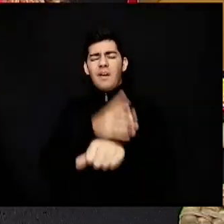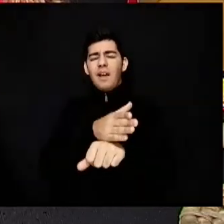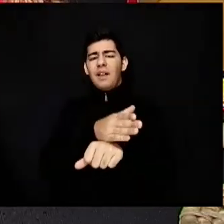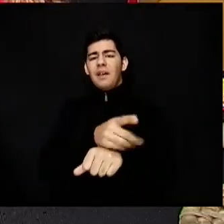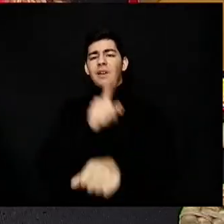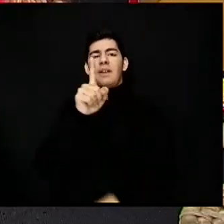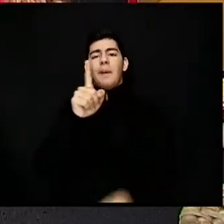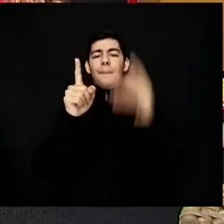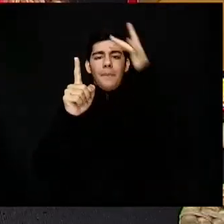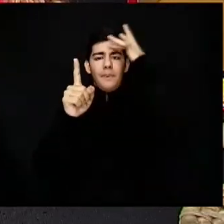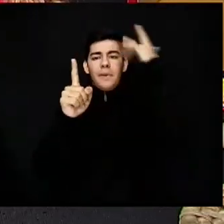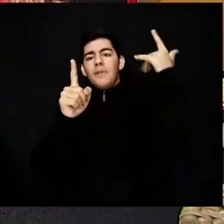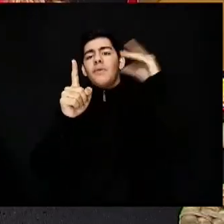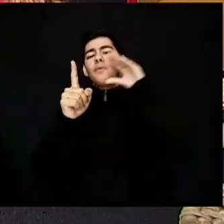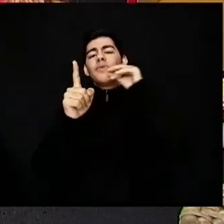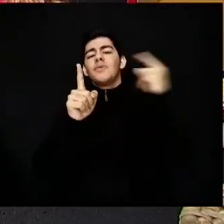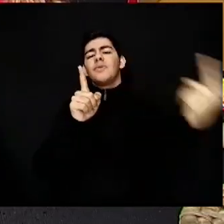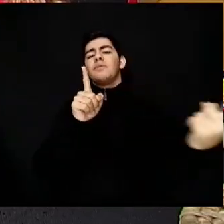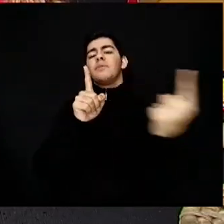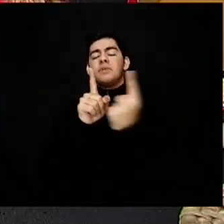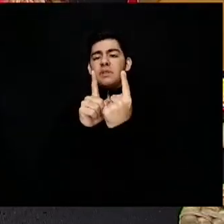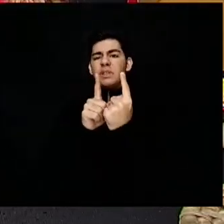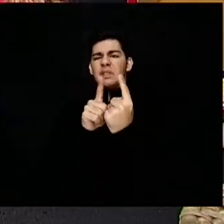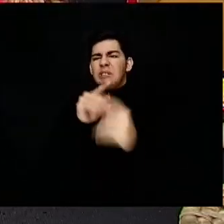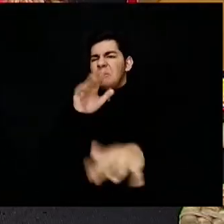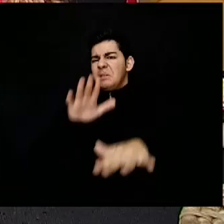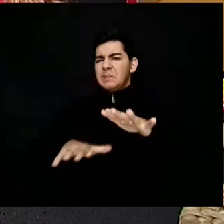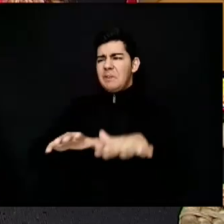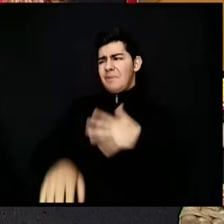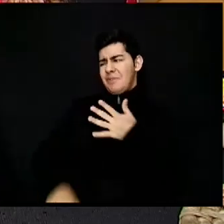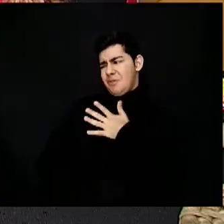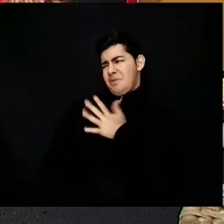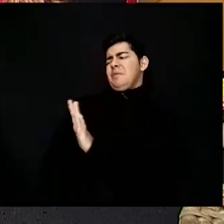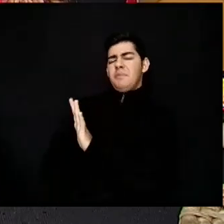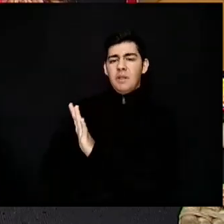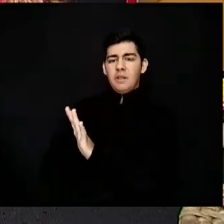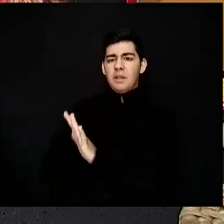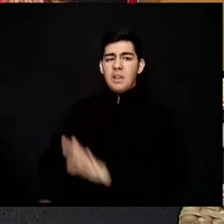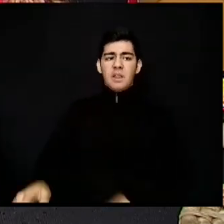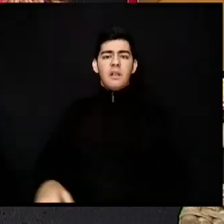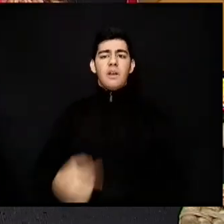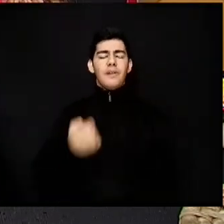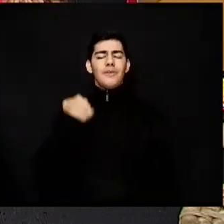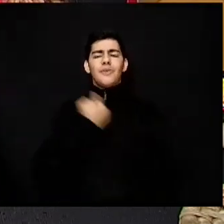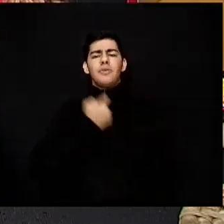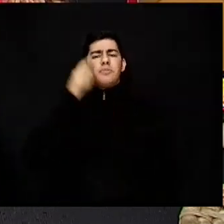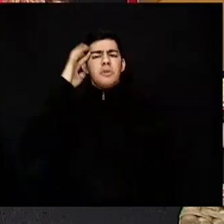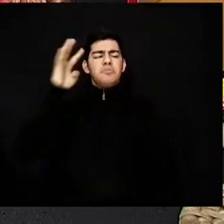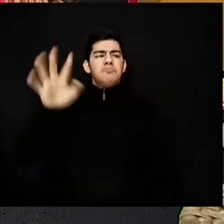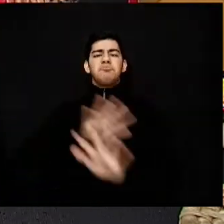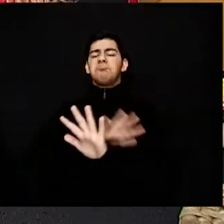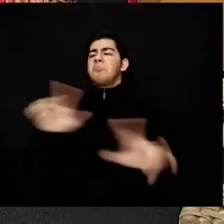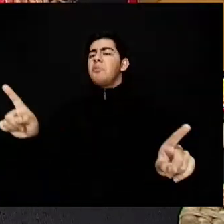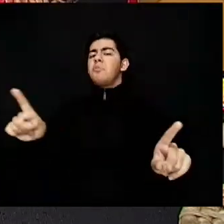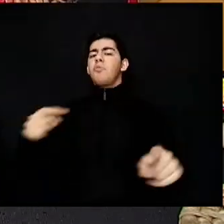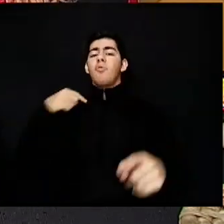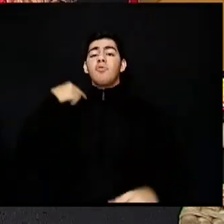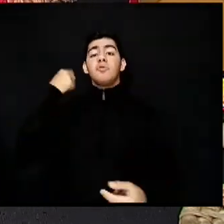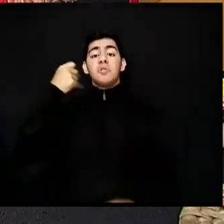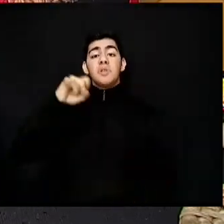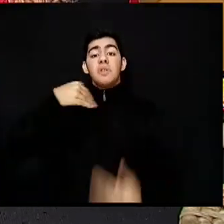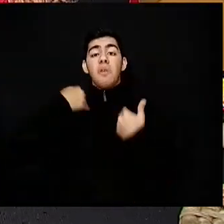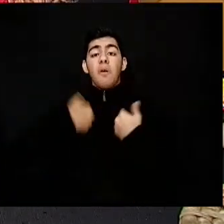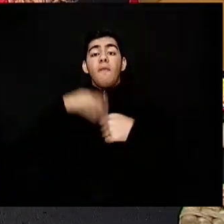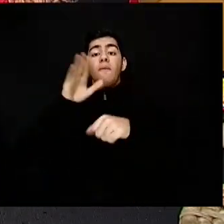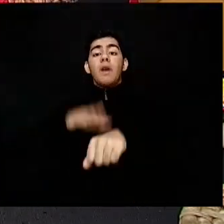é o ideal. Eu falei assim, não, quando eu for fazer, eu quero algo que, assim, que seja incrível.